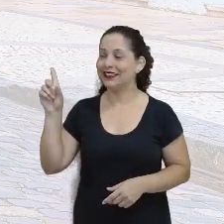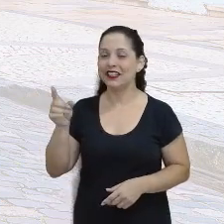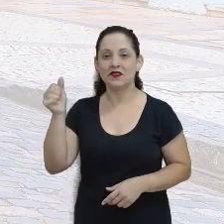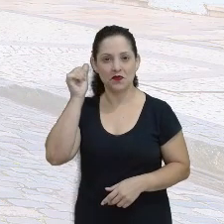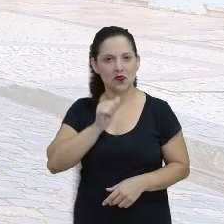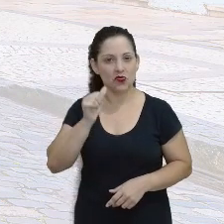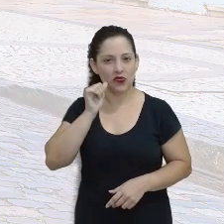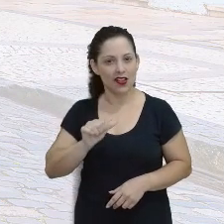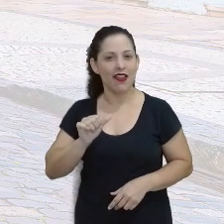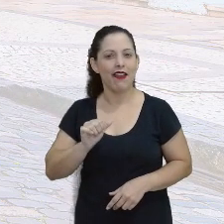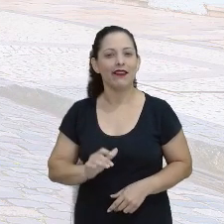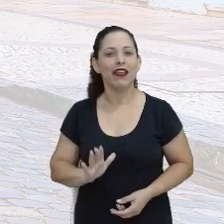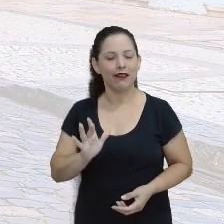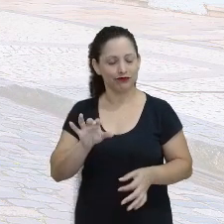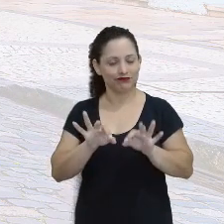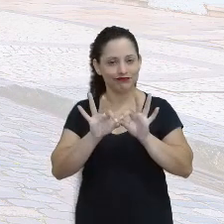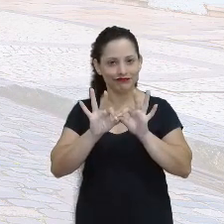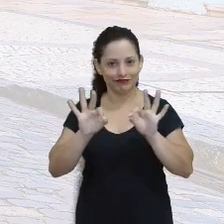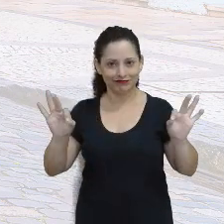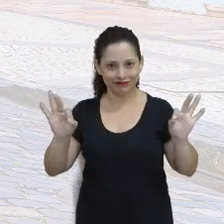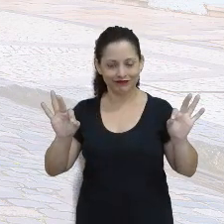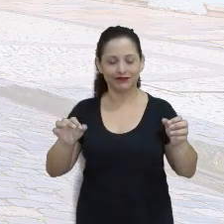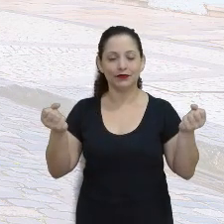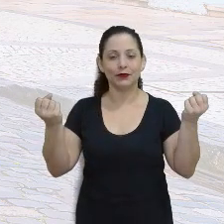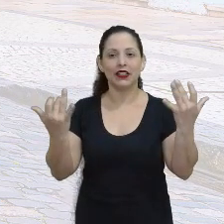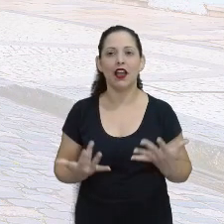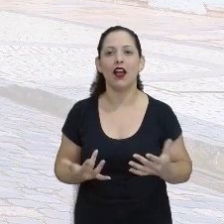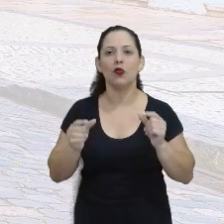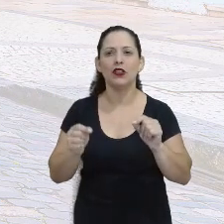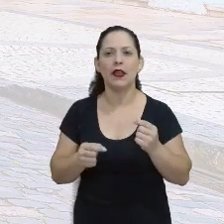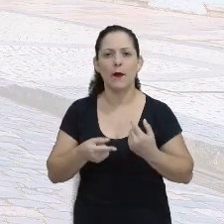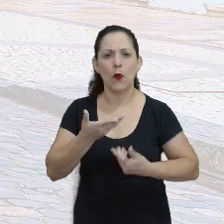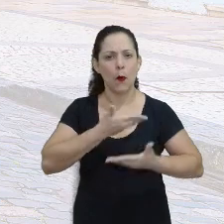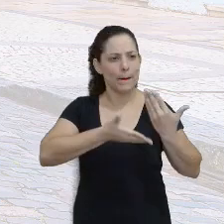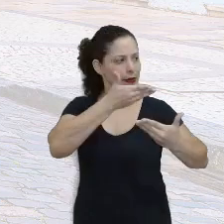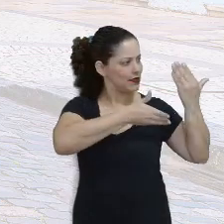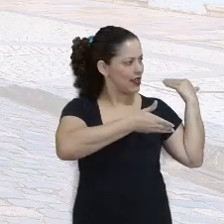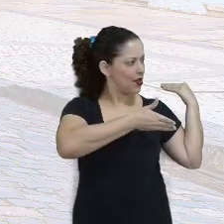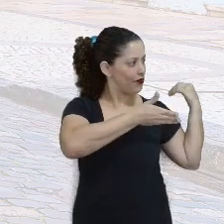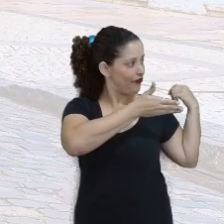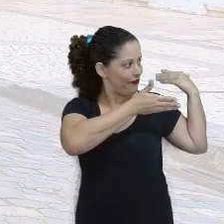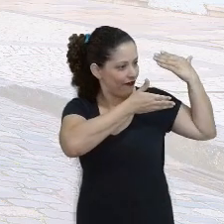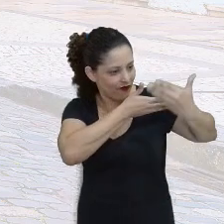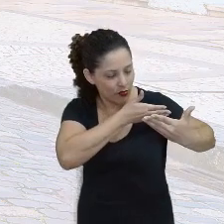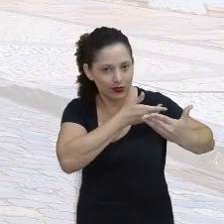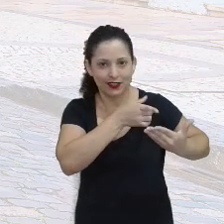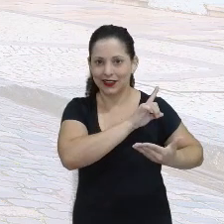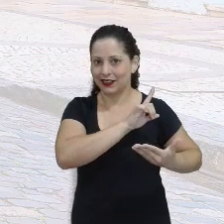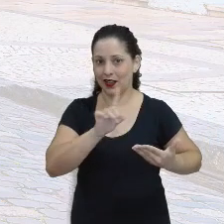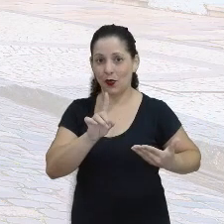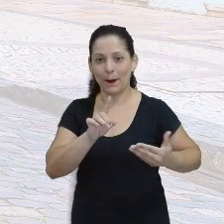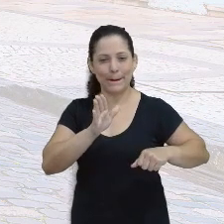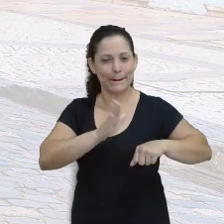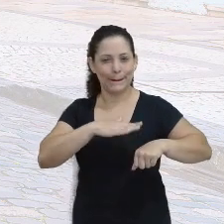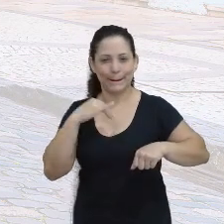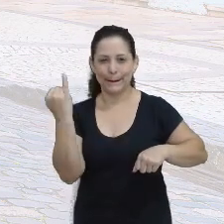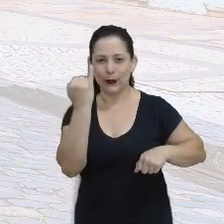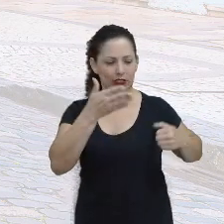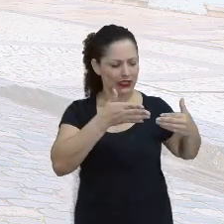Lina Bobardi. E ela diz o seguinte: o passado não volta. Importantes são a continuidade